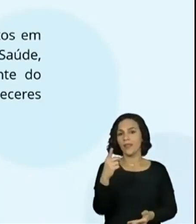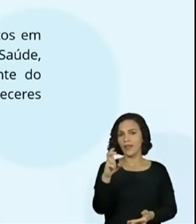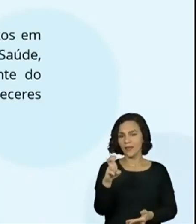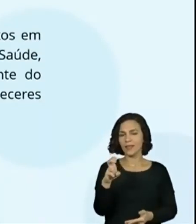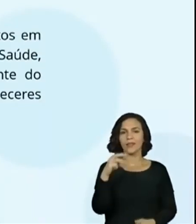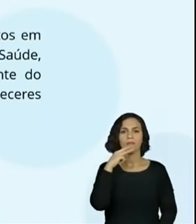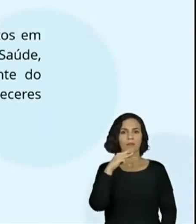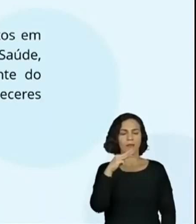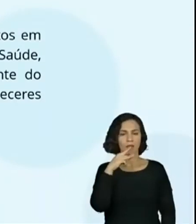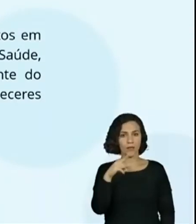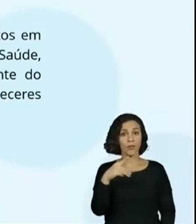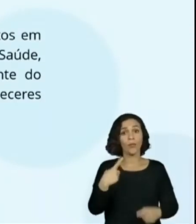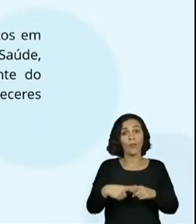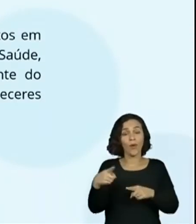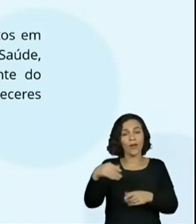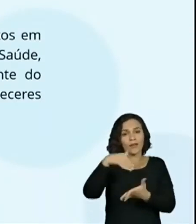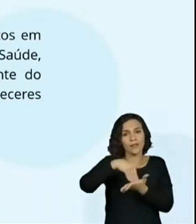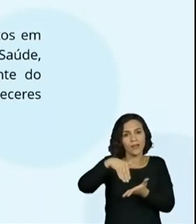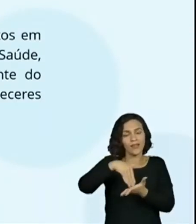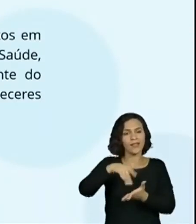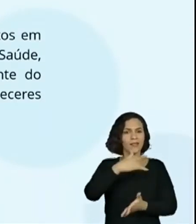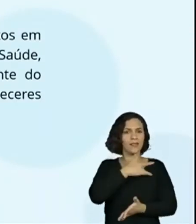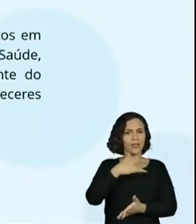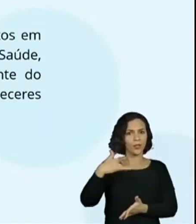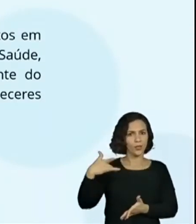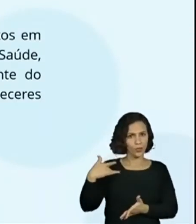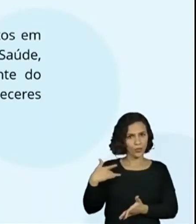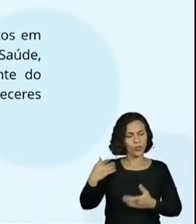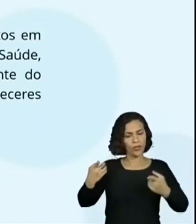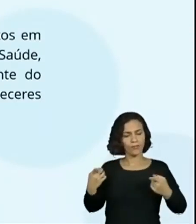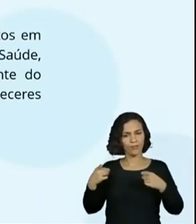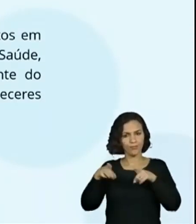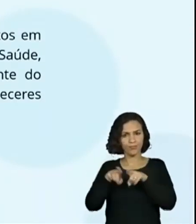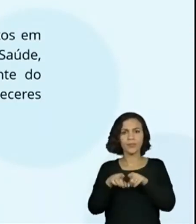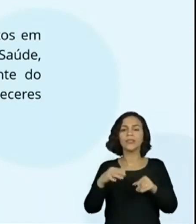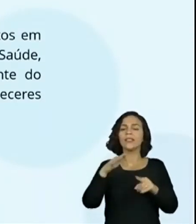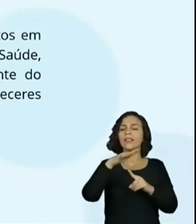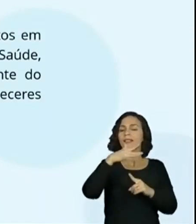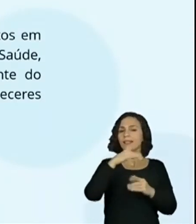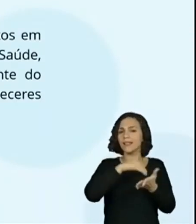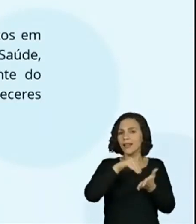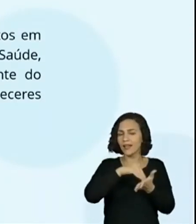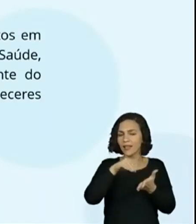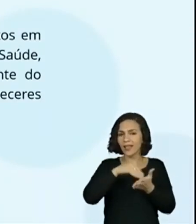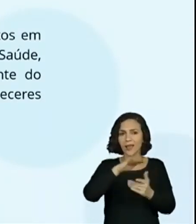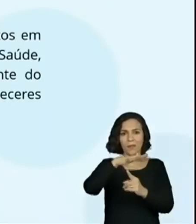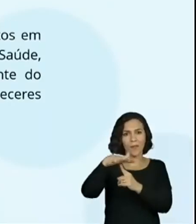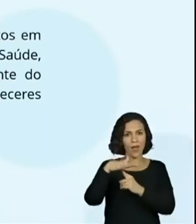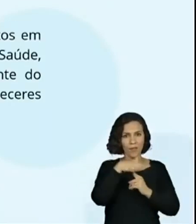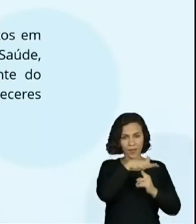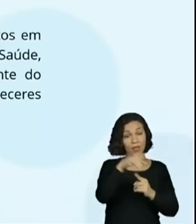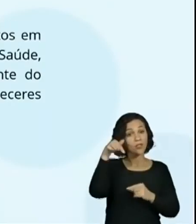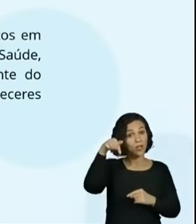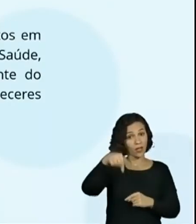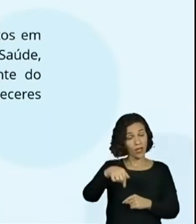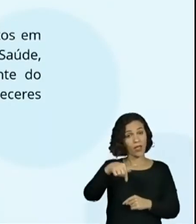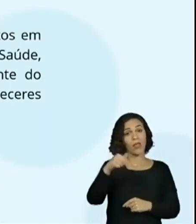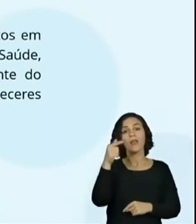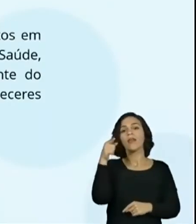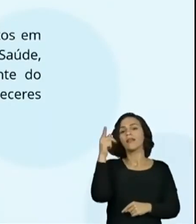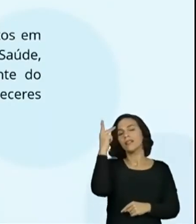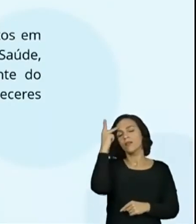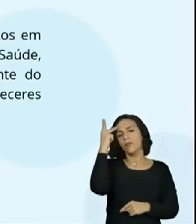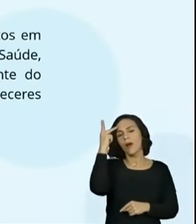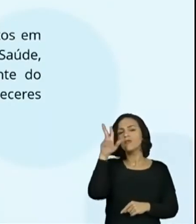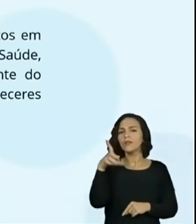uma vez que a Secretaria da Saúde, juntamente com a Secretaria do Meio Ambiente do Estado de São Paulo, embasadas